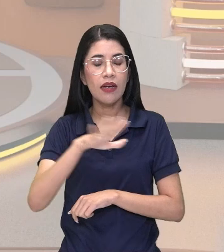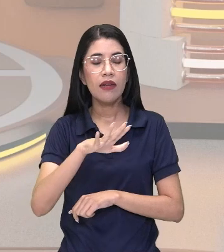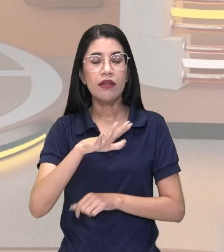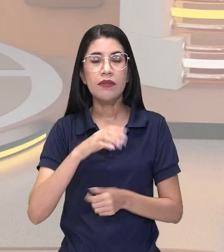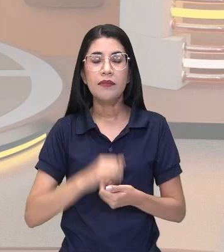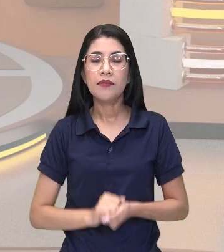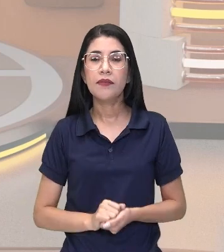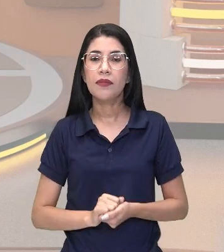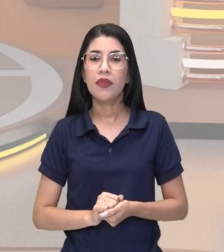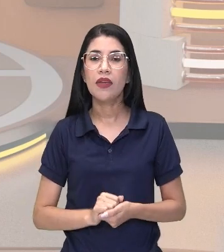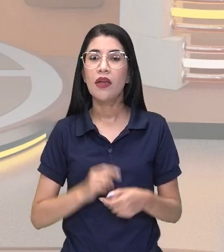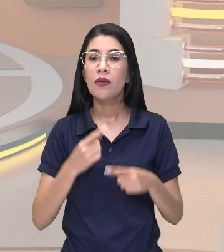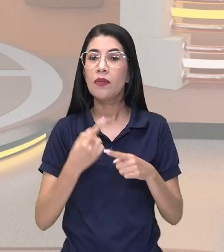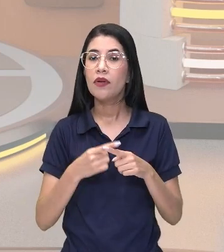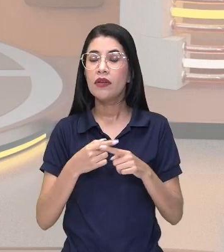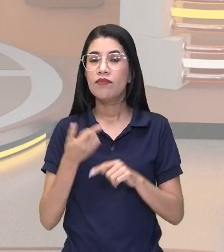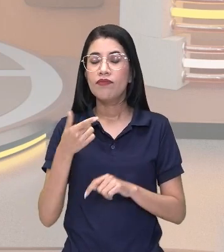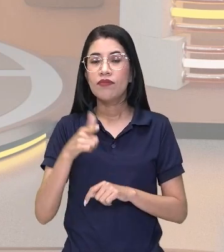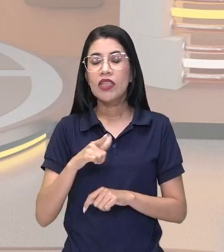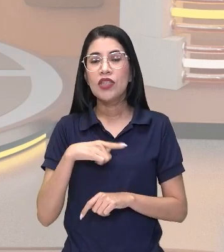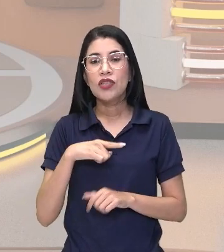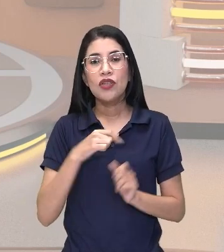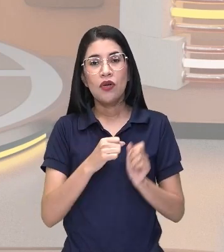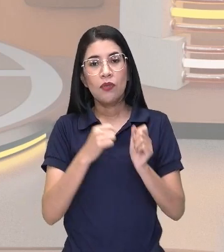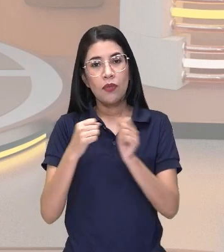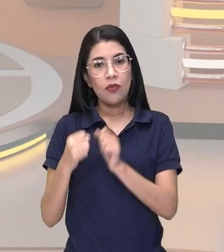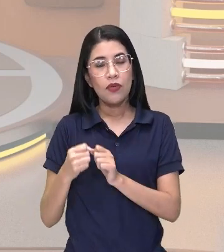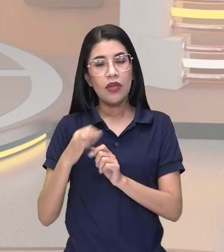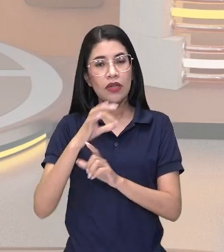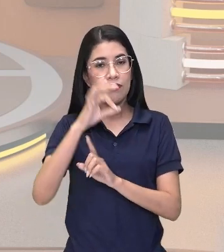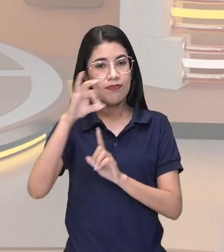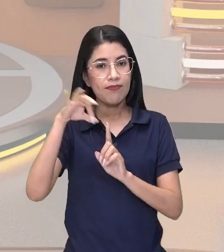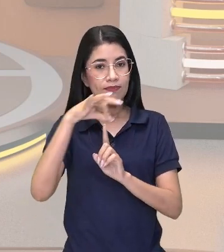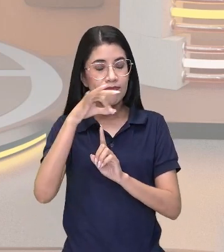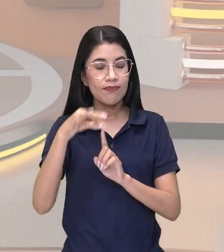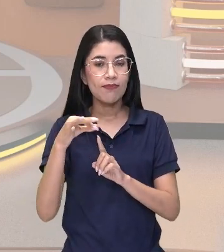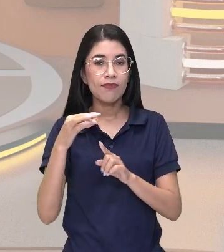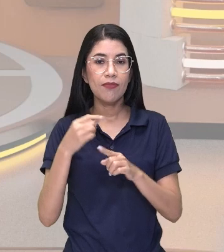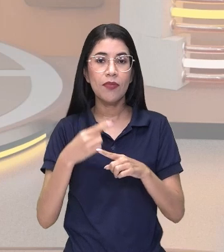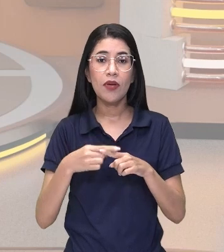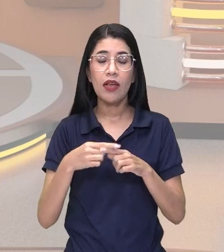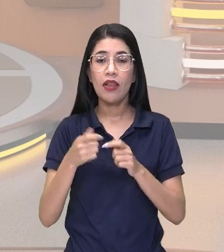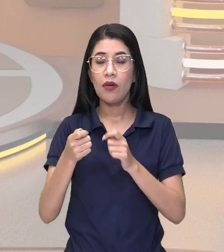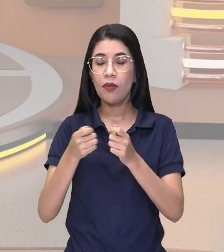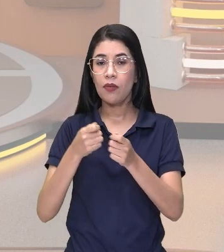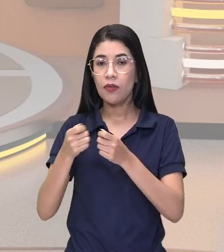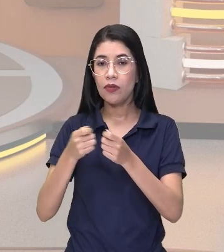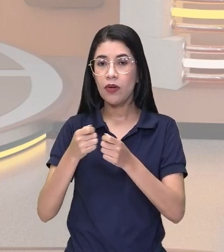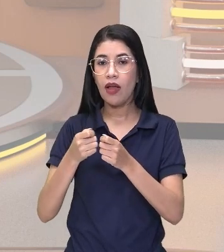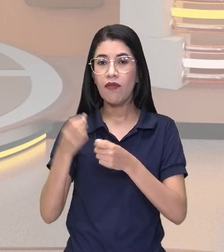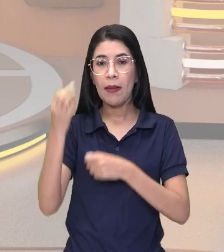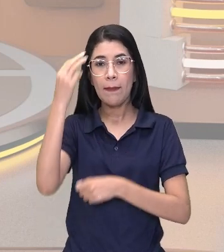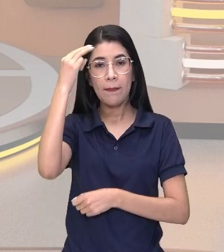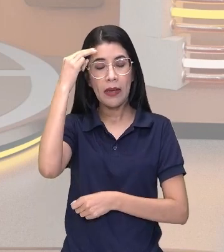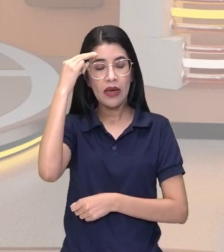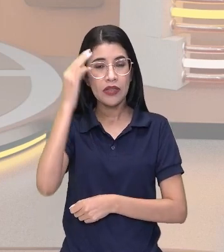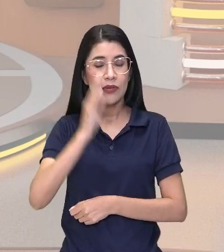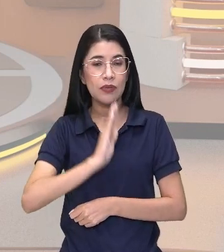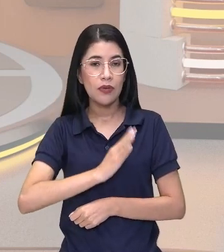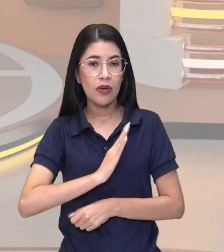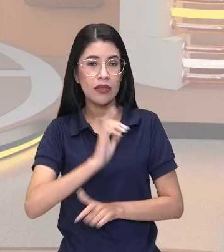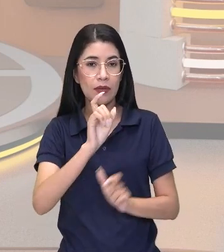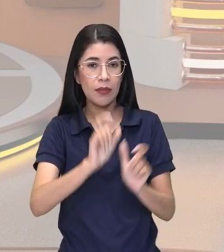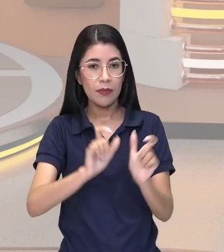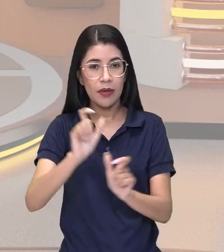que, mais uma vez, ela detinha o poder tanto espiritual, até porque ela controlava mentes e corações de fiéis, com